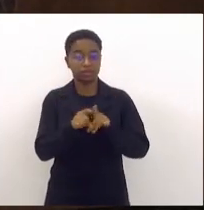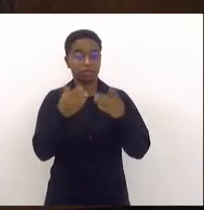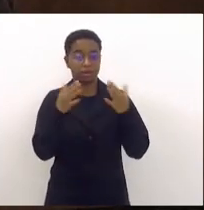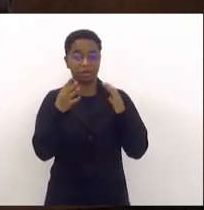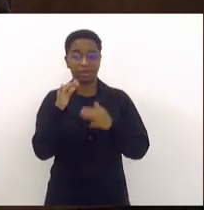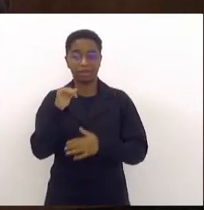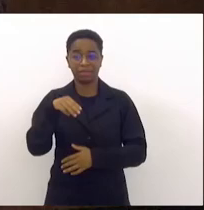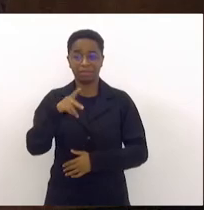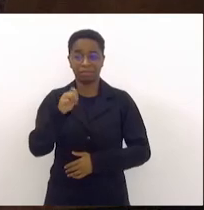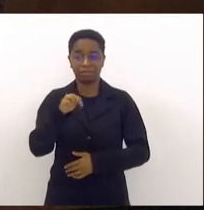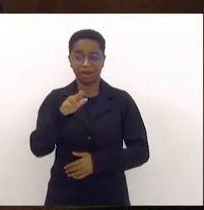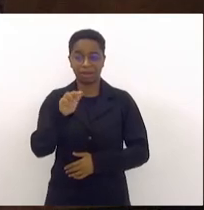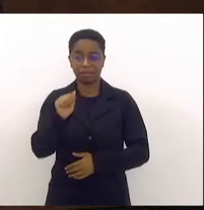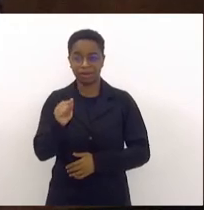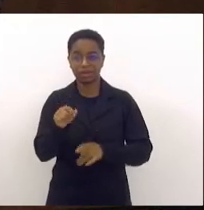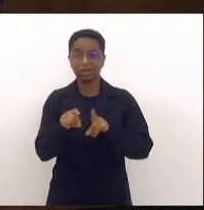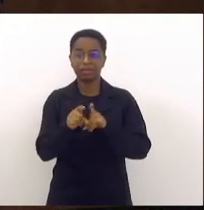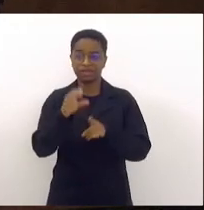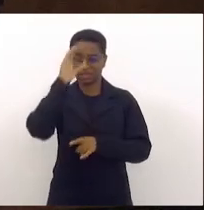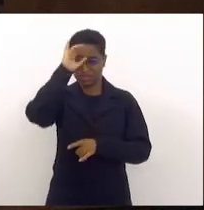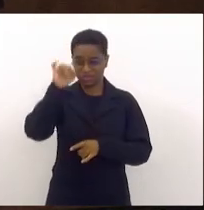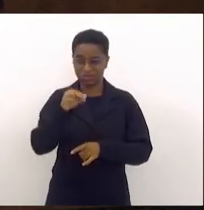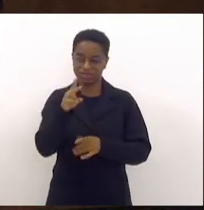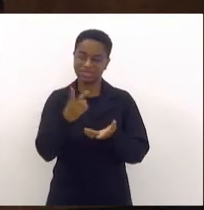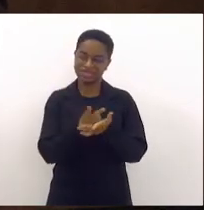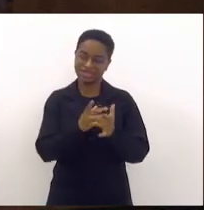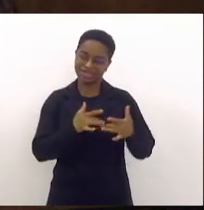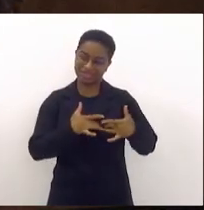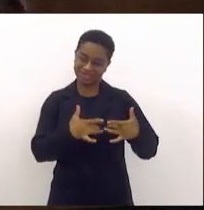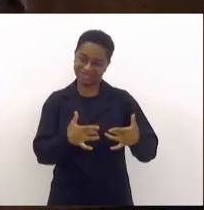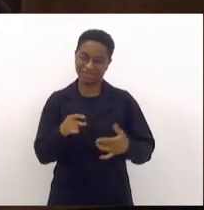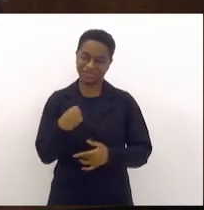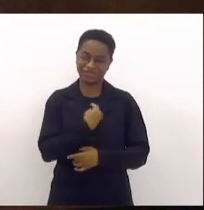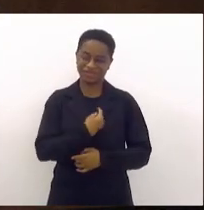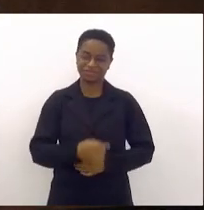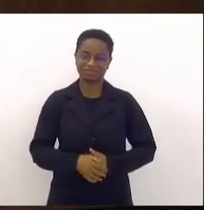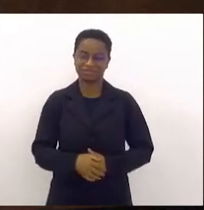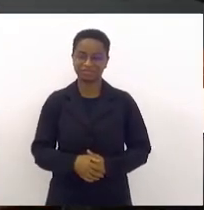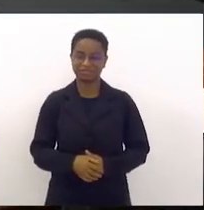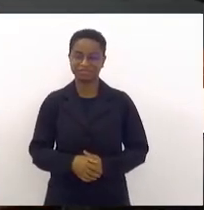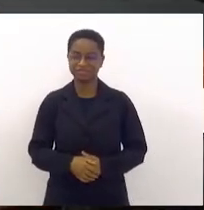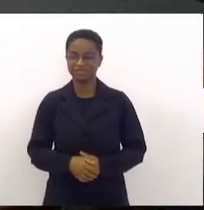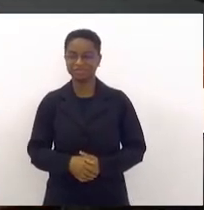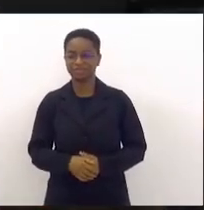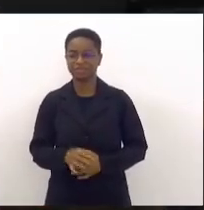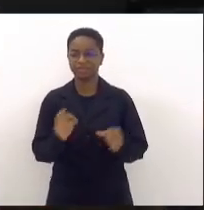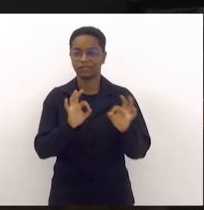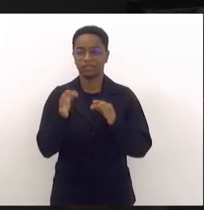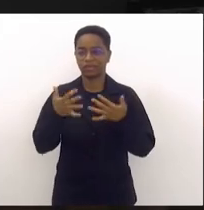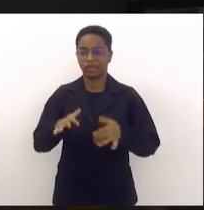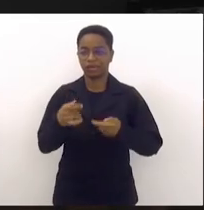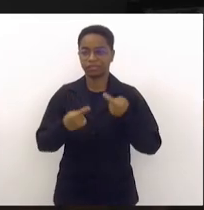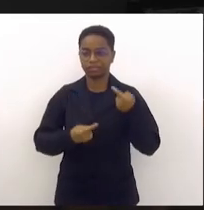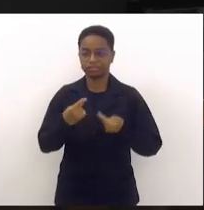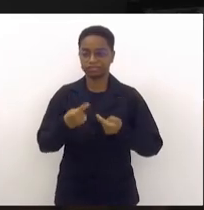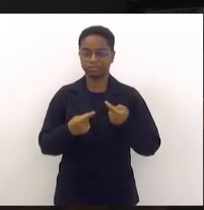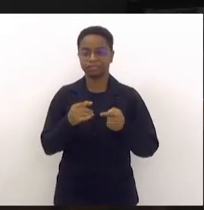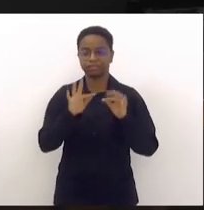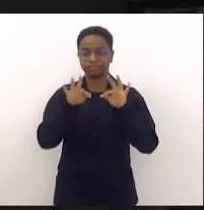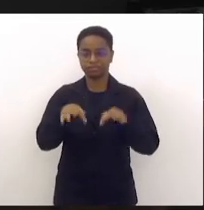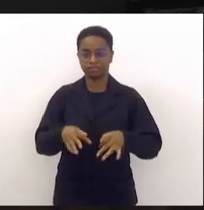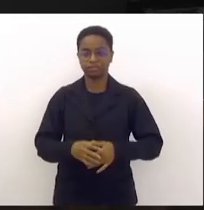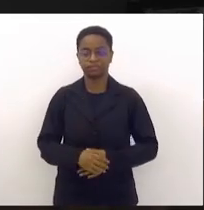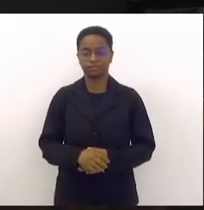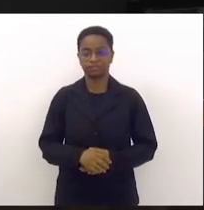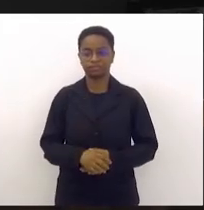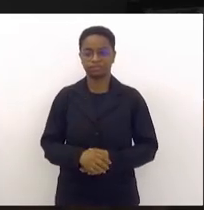Embrapa e parabéns à tia Ju, sempre tão benevolente conosco. Não havendo mais quem queira discutir, encerrada a